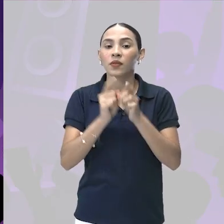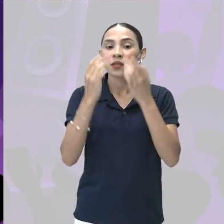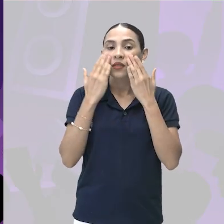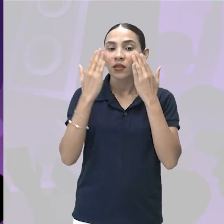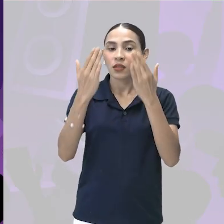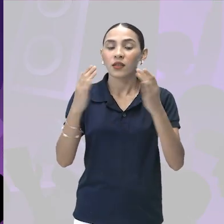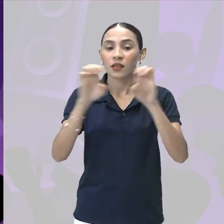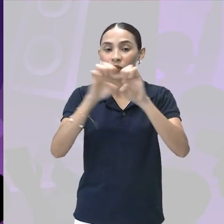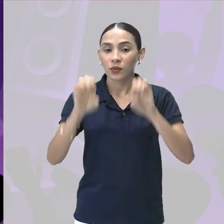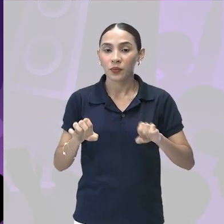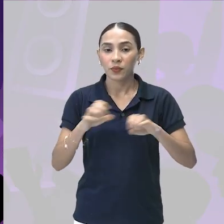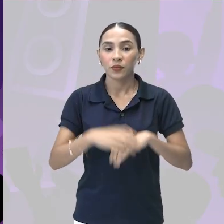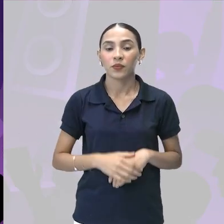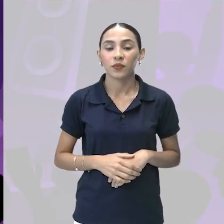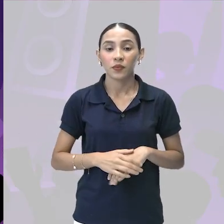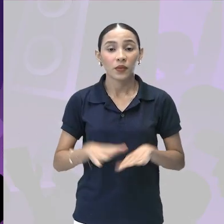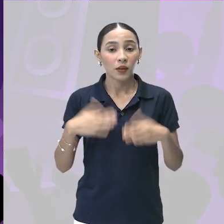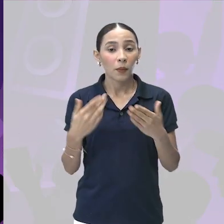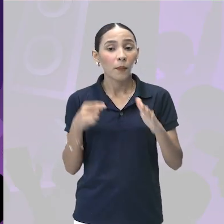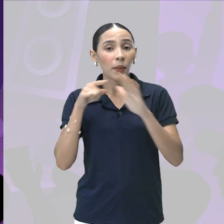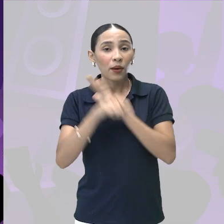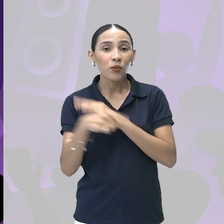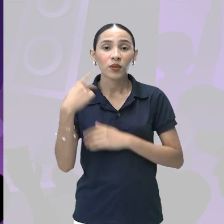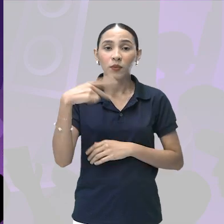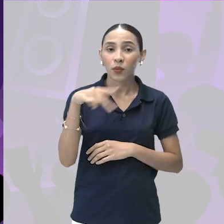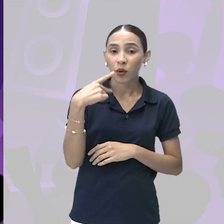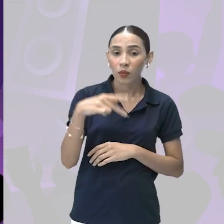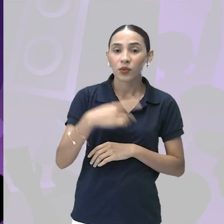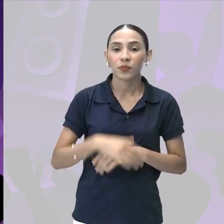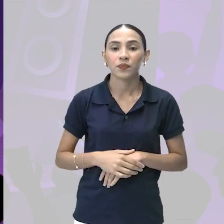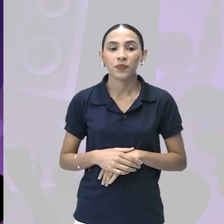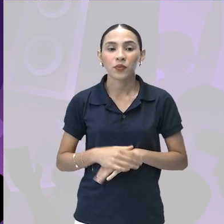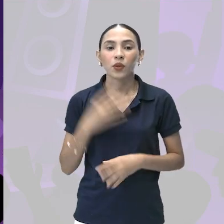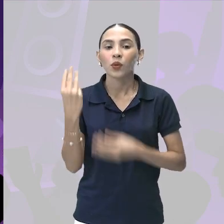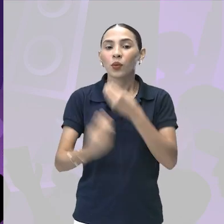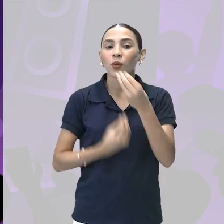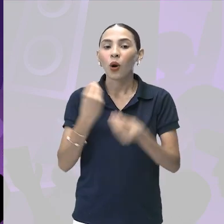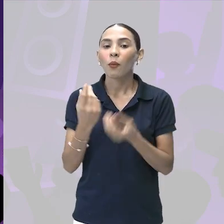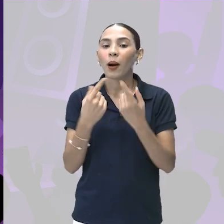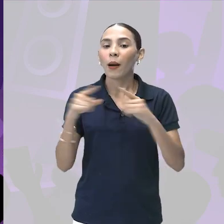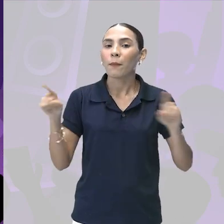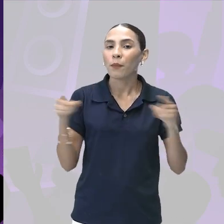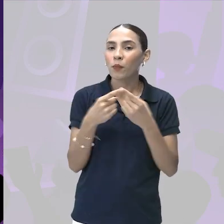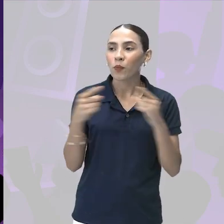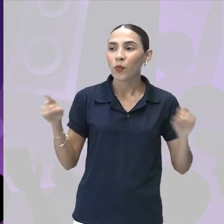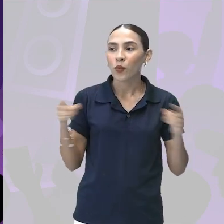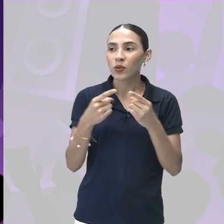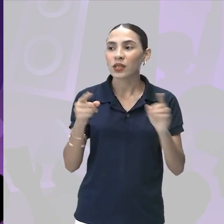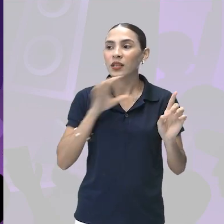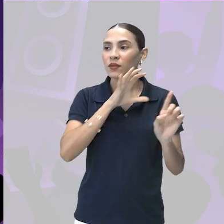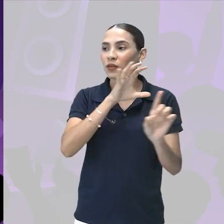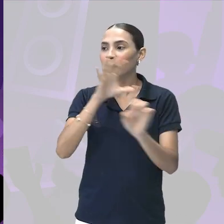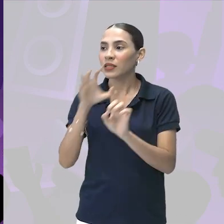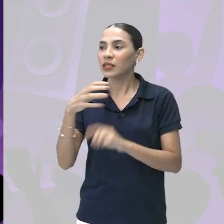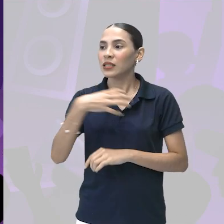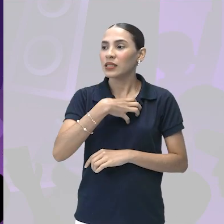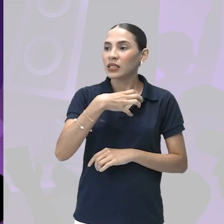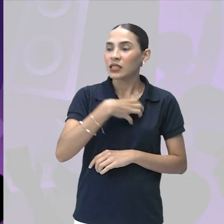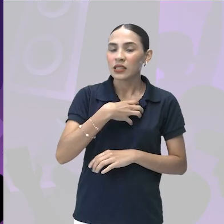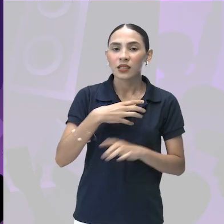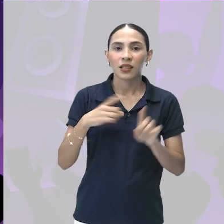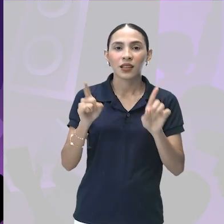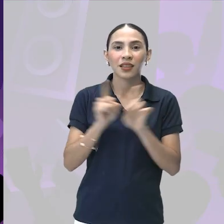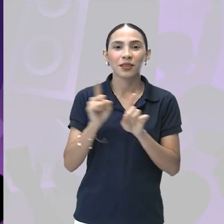apreciação estética. Bem, pergunte a si mesmo como a música o faz sentir